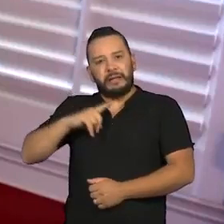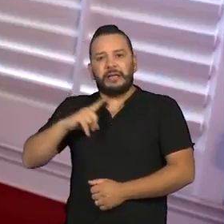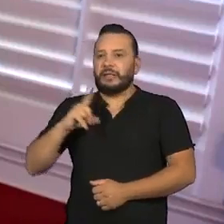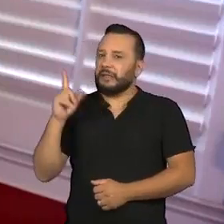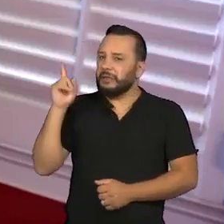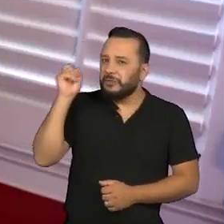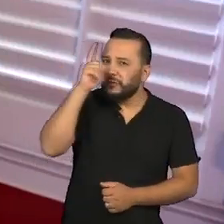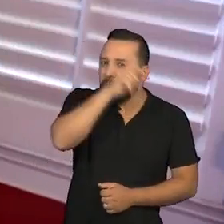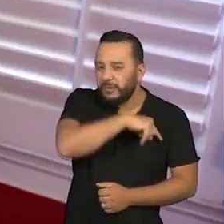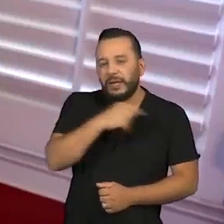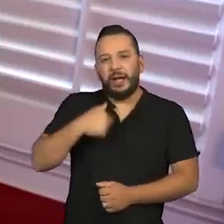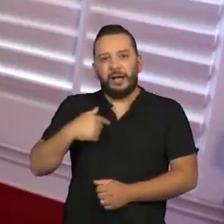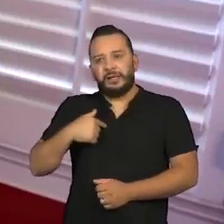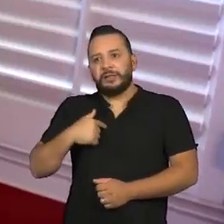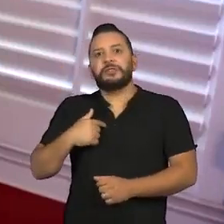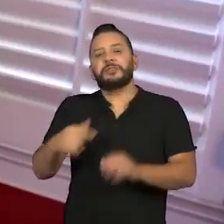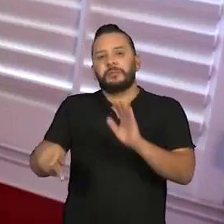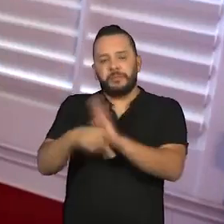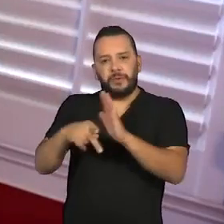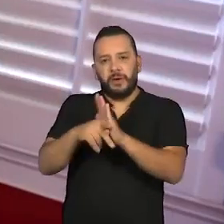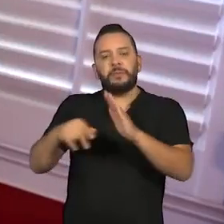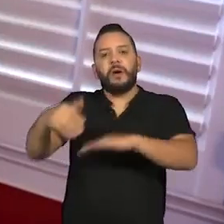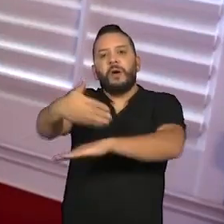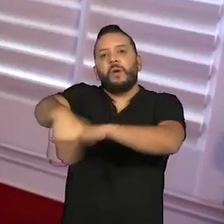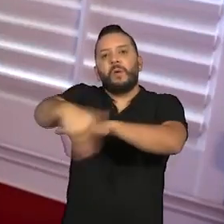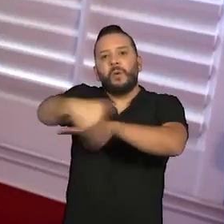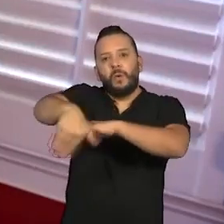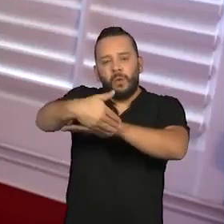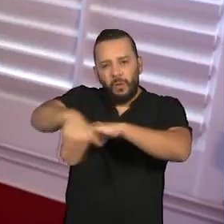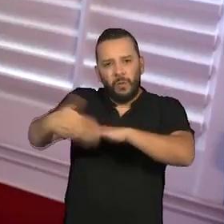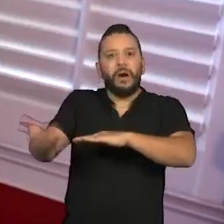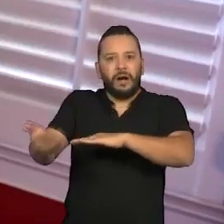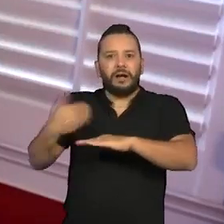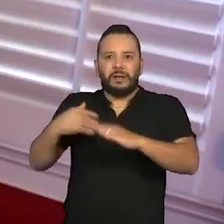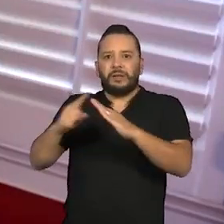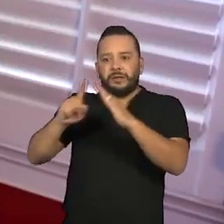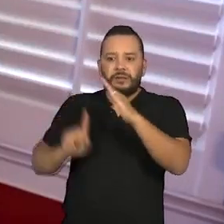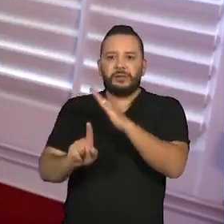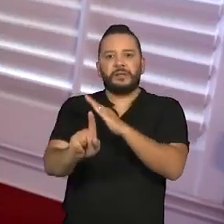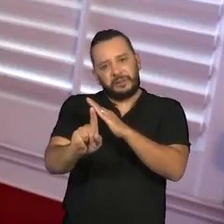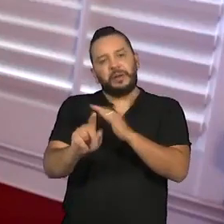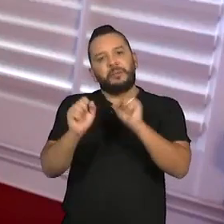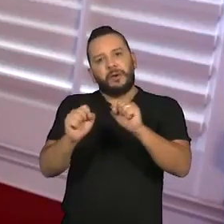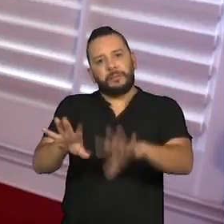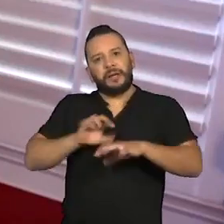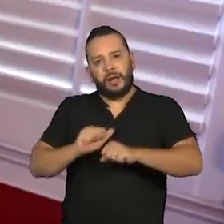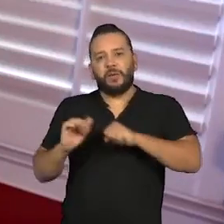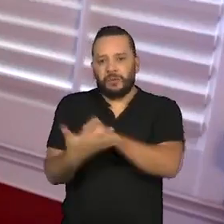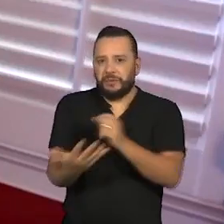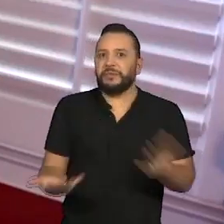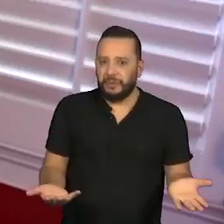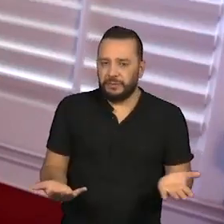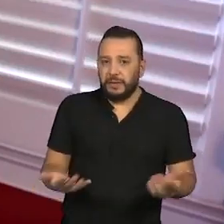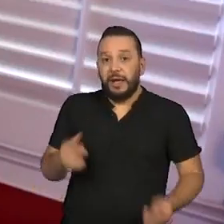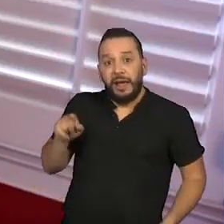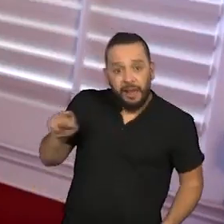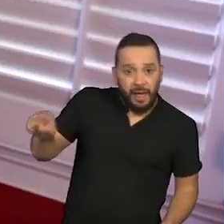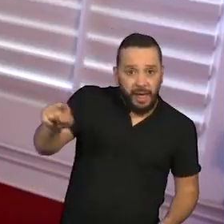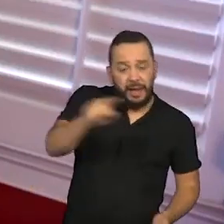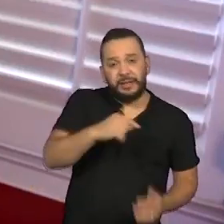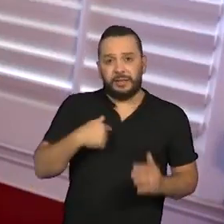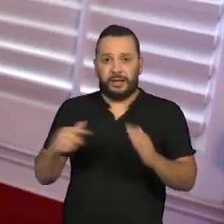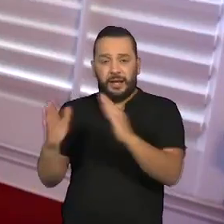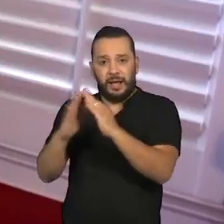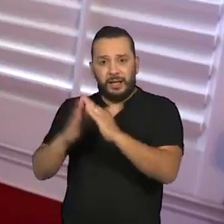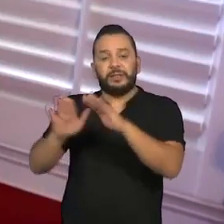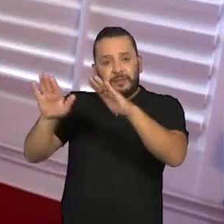poder sair às ruas, porque saindo às ruas estão se expondo ao risco de contaminação. Então, para elas, a imposição da quarentena